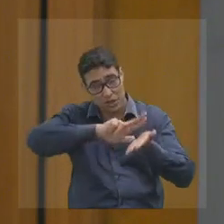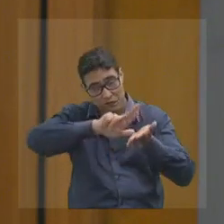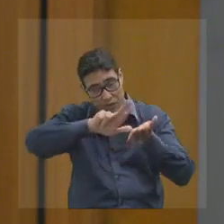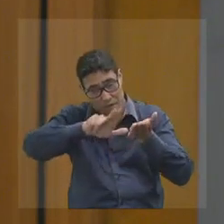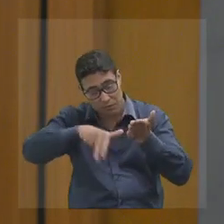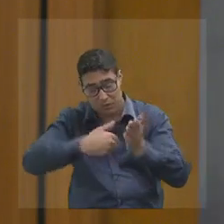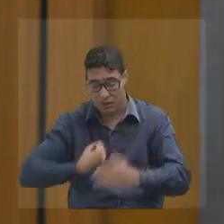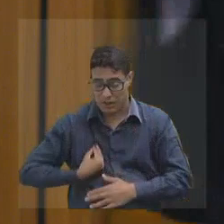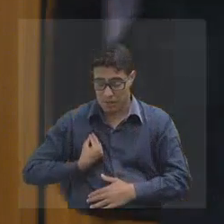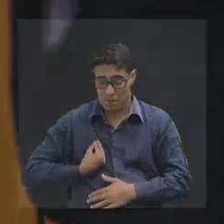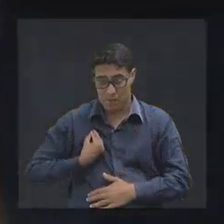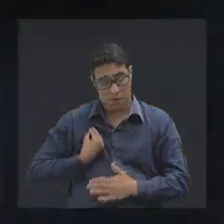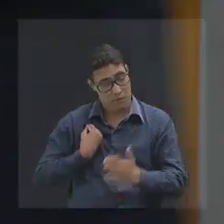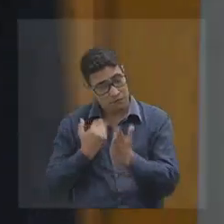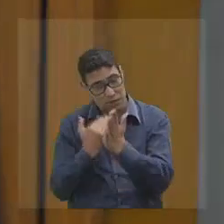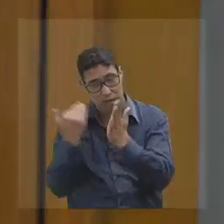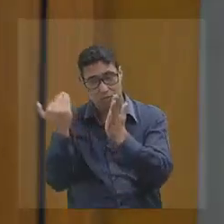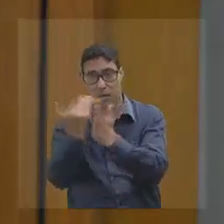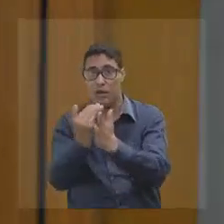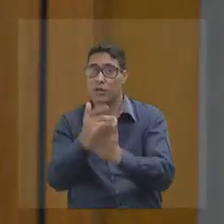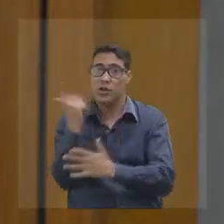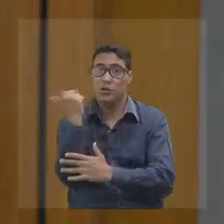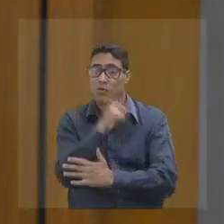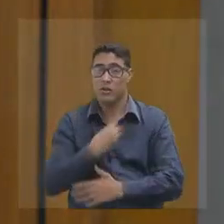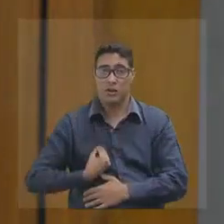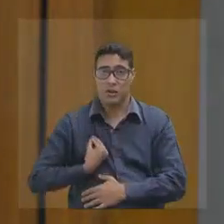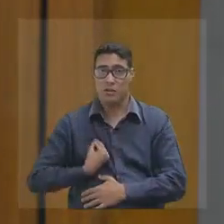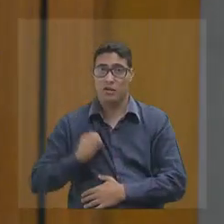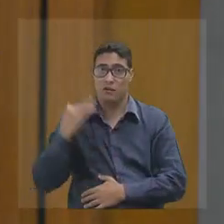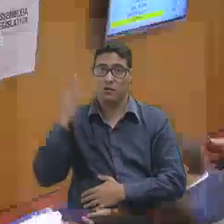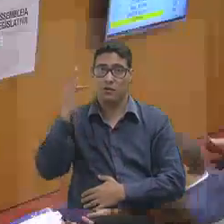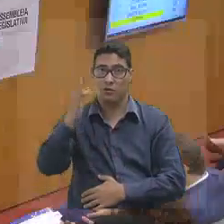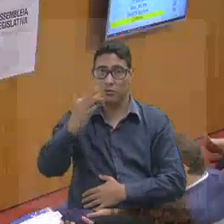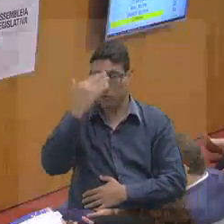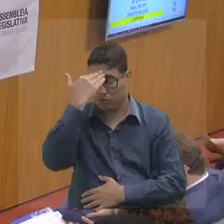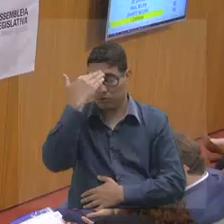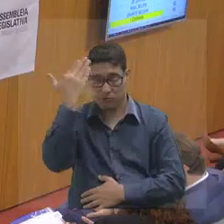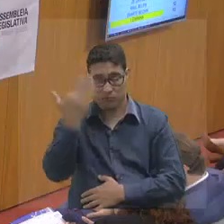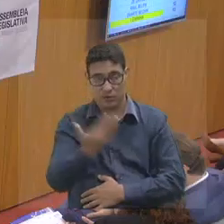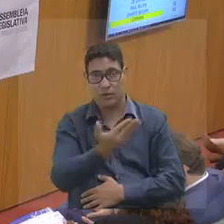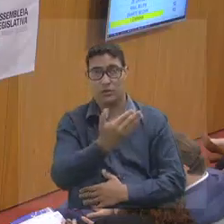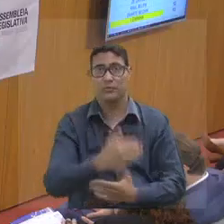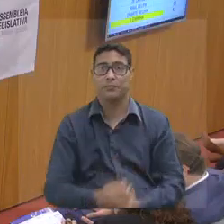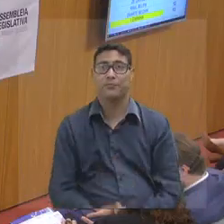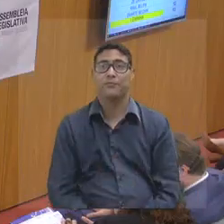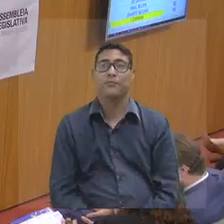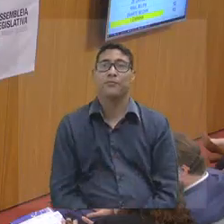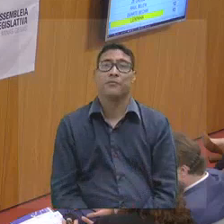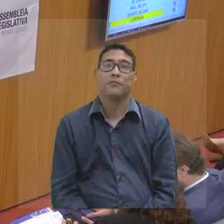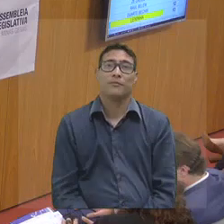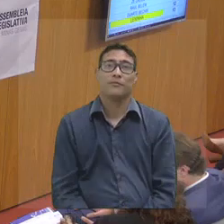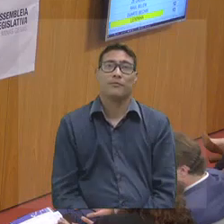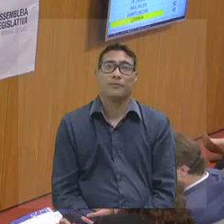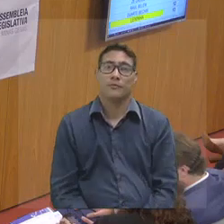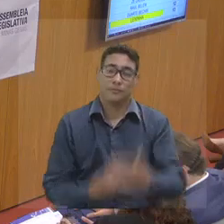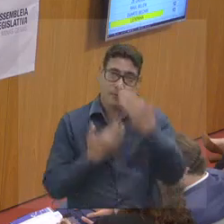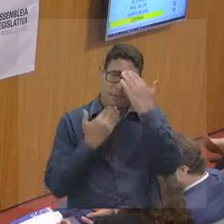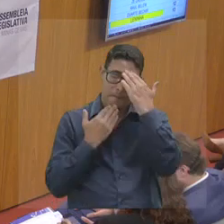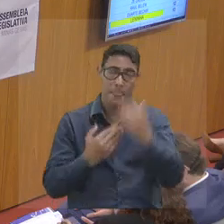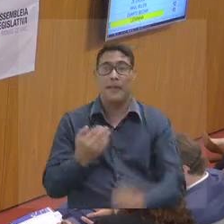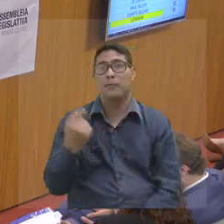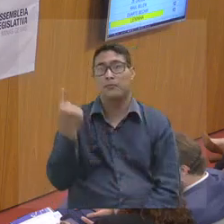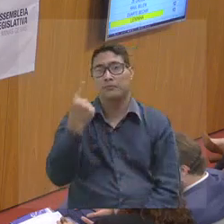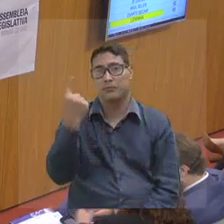e garantir vidas futuras Obrigada secretária Marília muito obrigada Muito obrigado nossa primeira